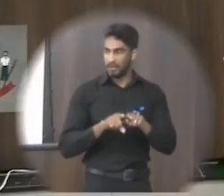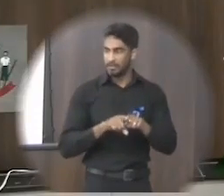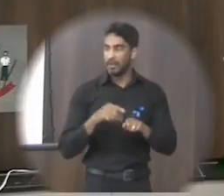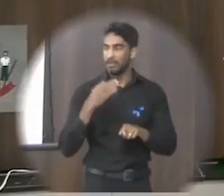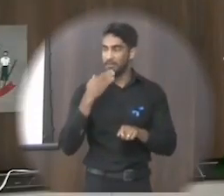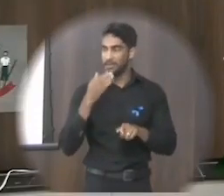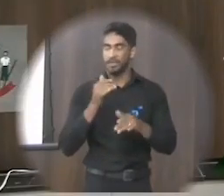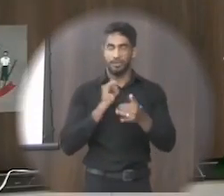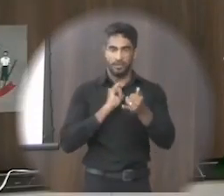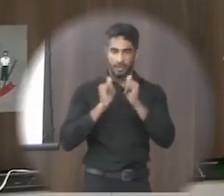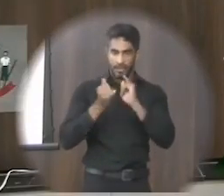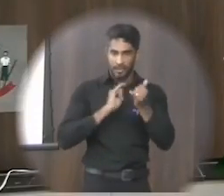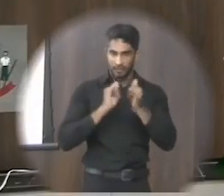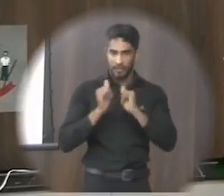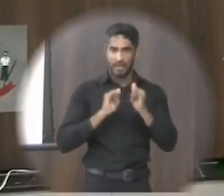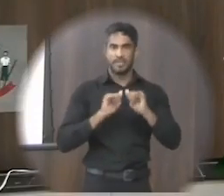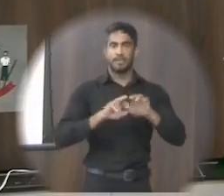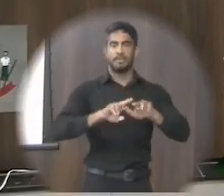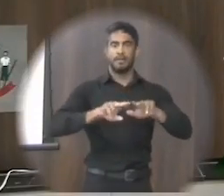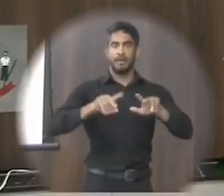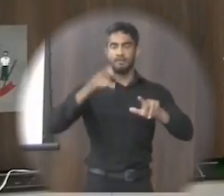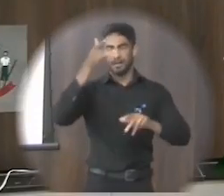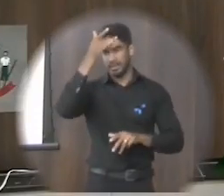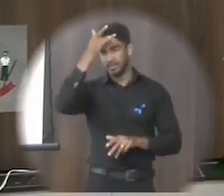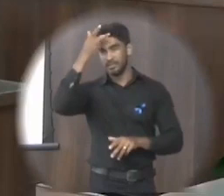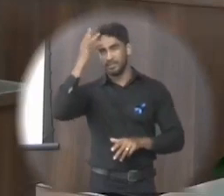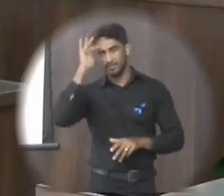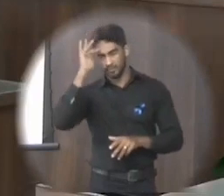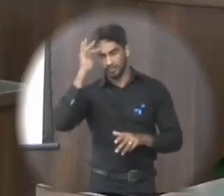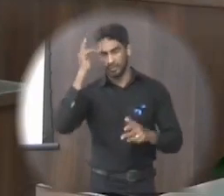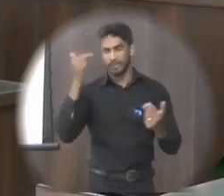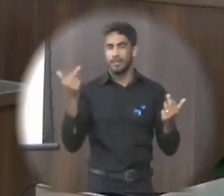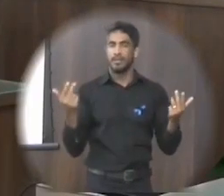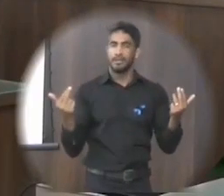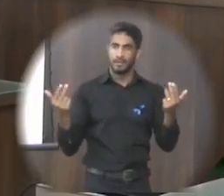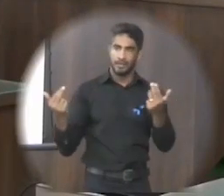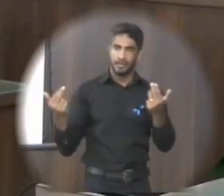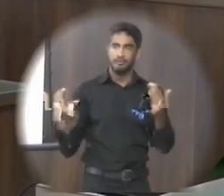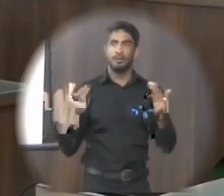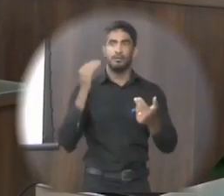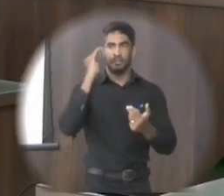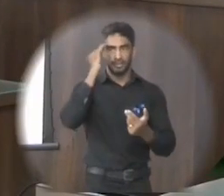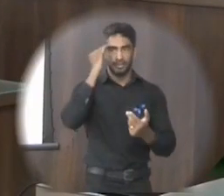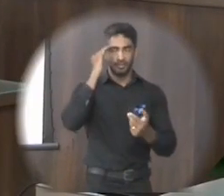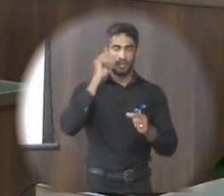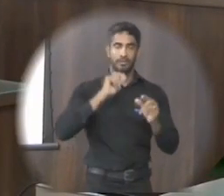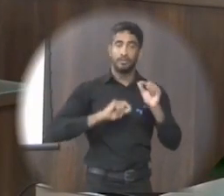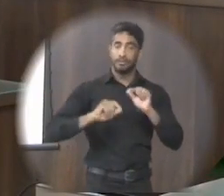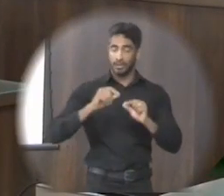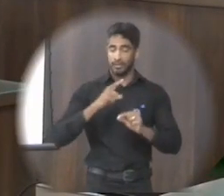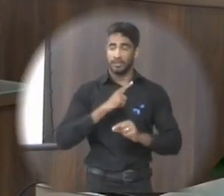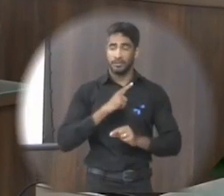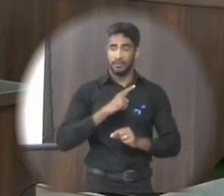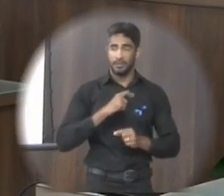pedindo informações a várias pessoas e foi a mesma, chegou o mesmo entendimento que nós